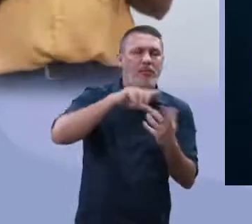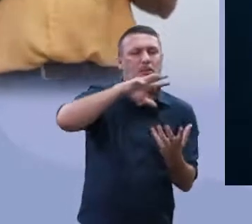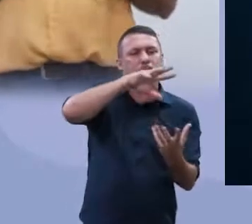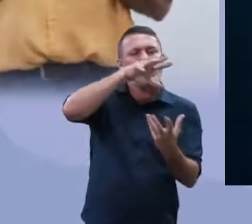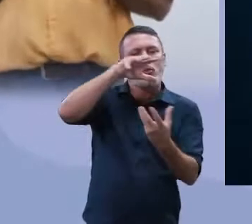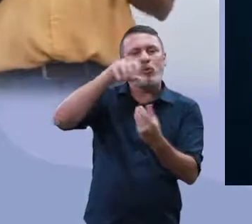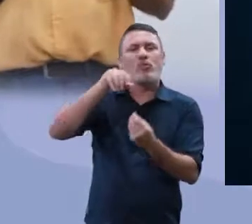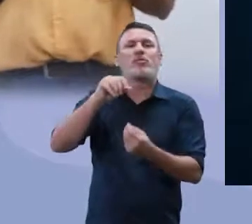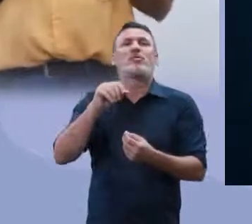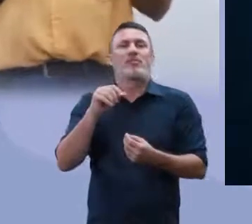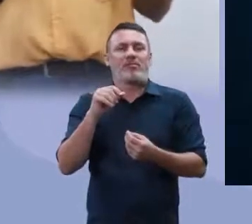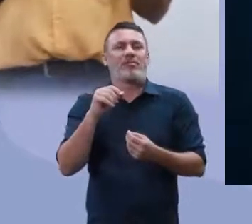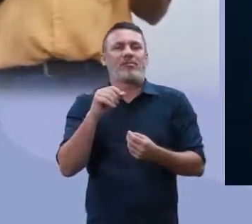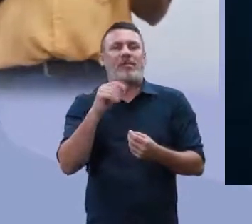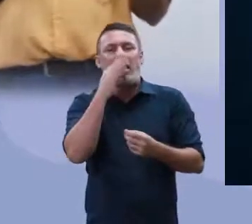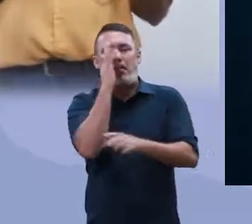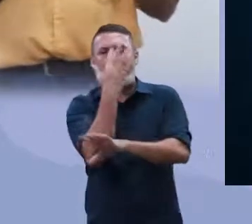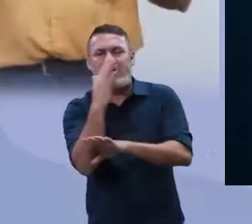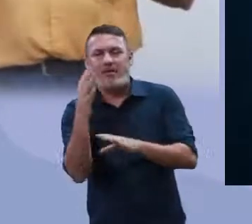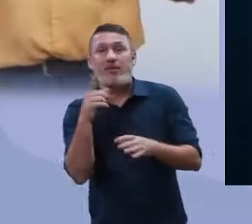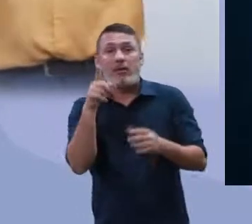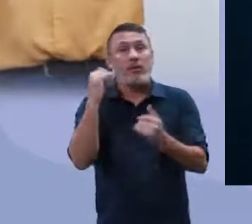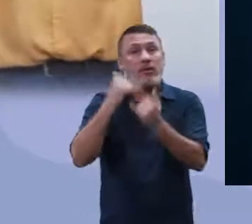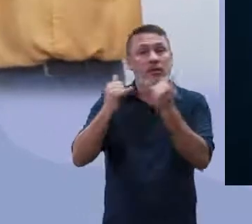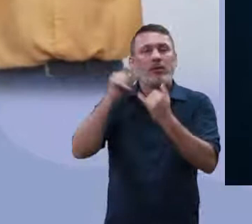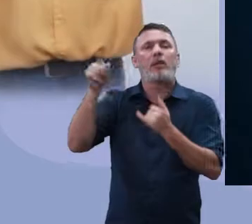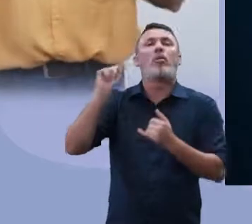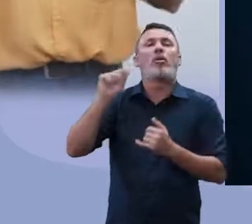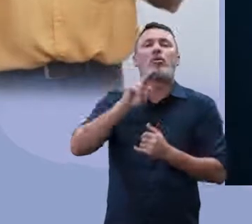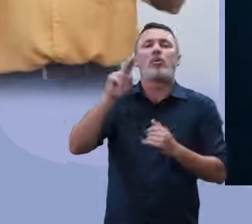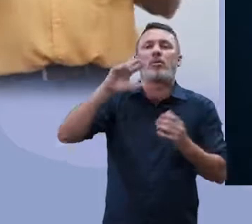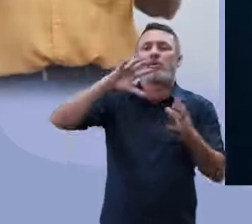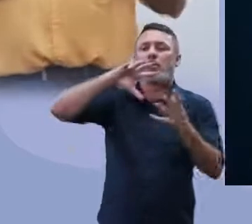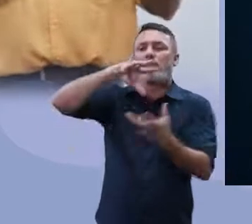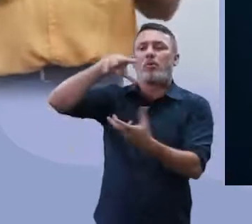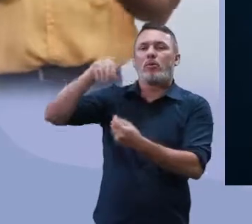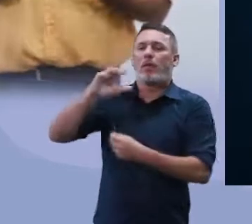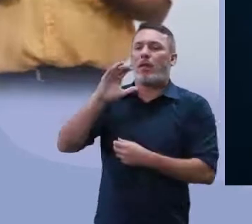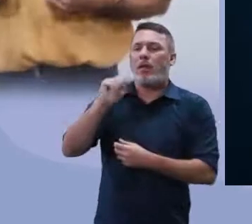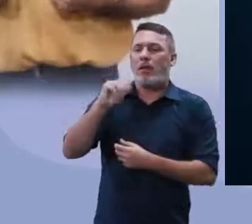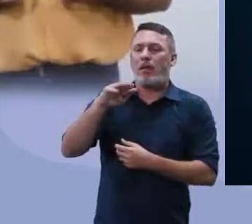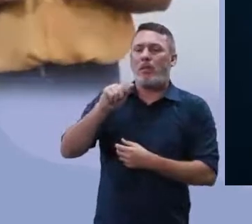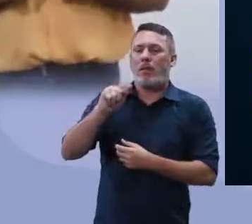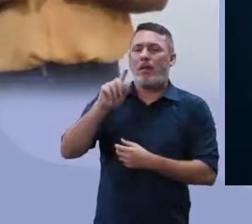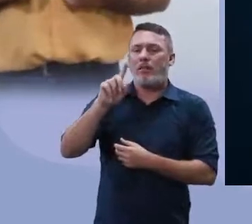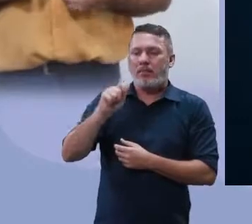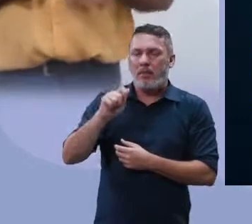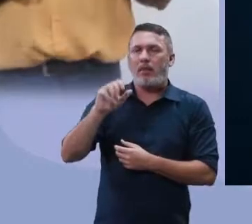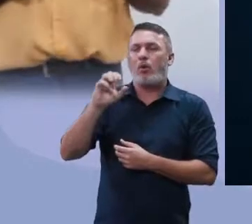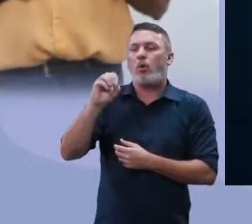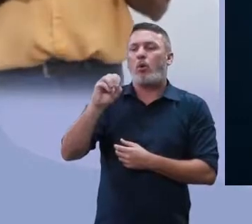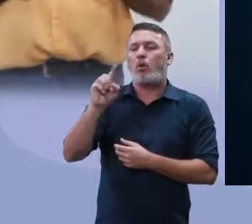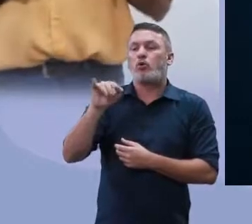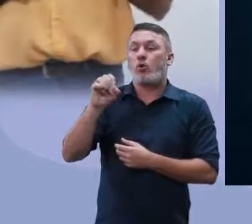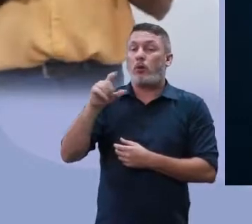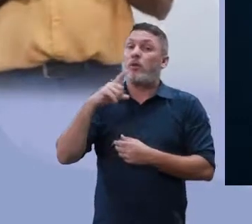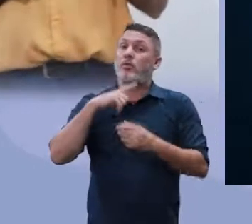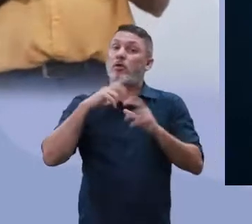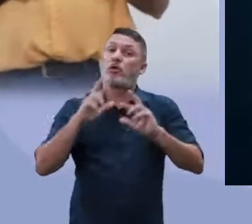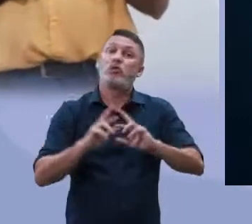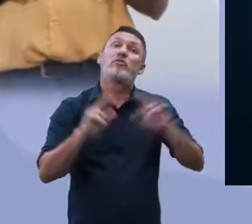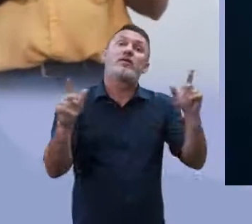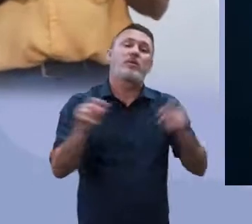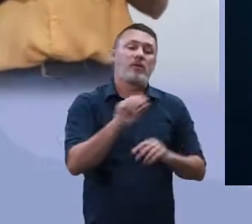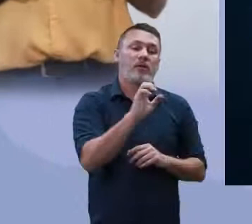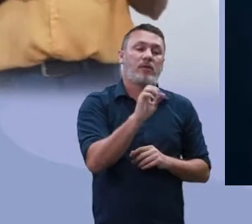que é muito parecido com o buraco na camada de ozônio, que às vezes é até confundido, é a questão do efeito estufa. Temos que entender que o